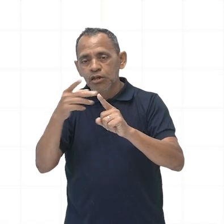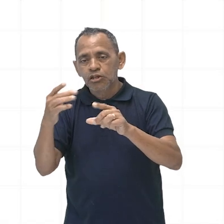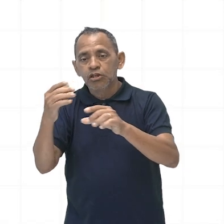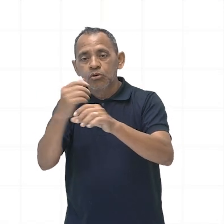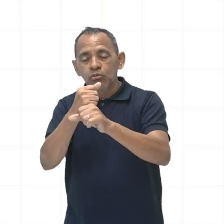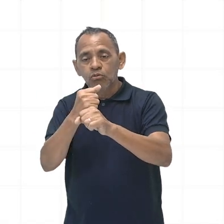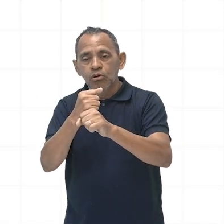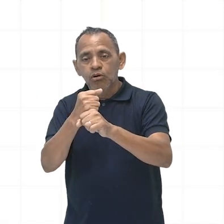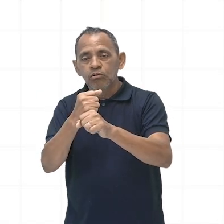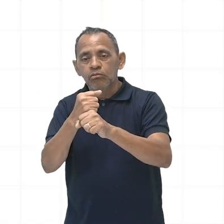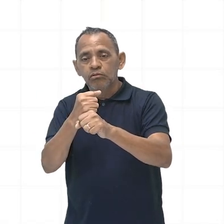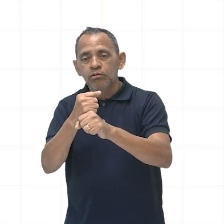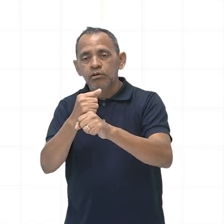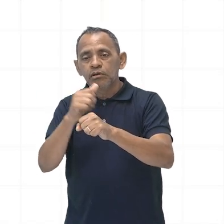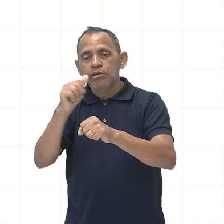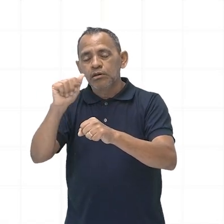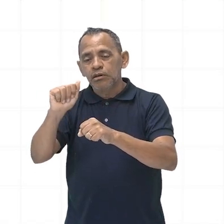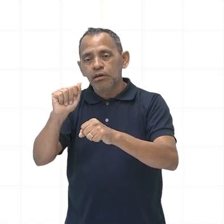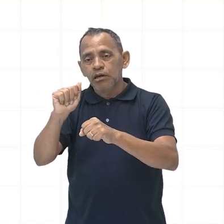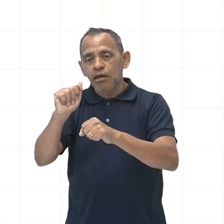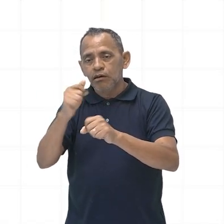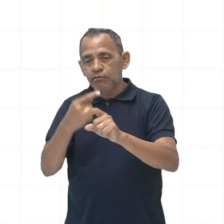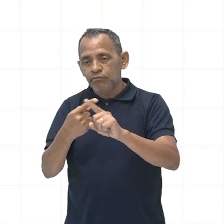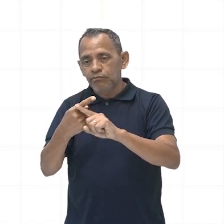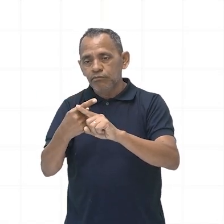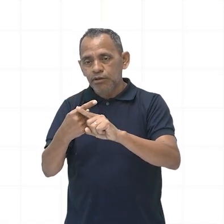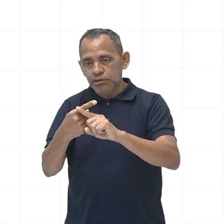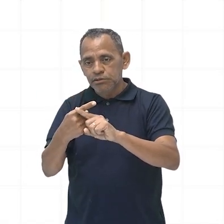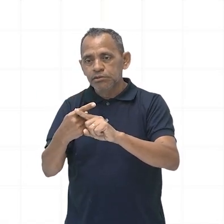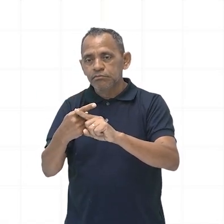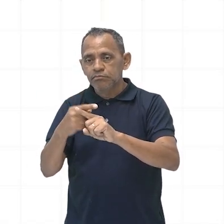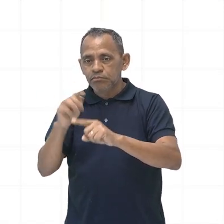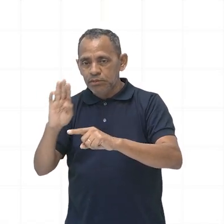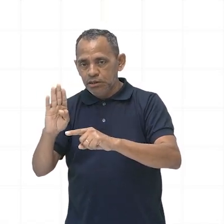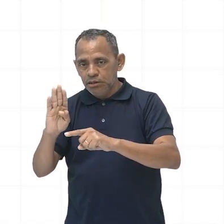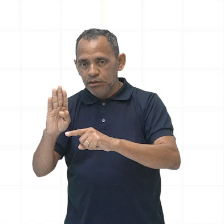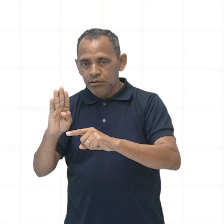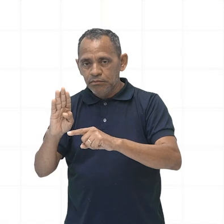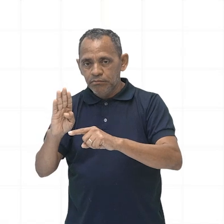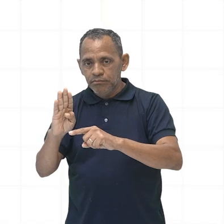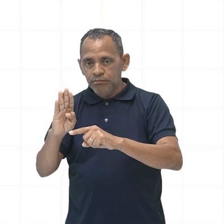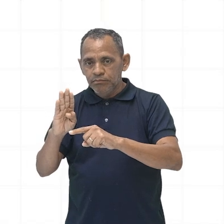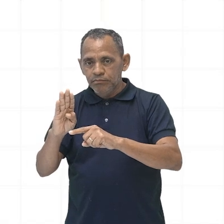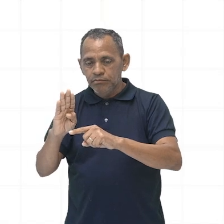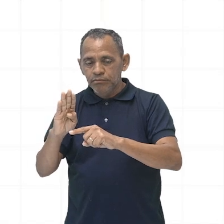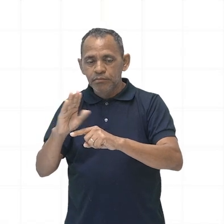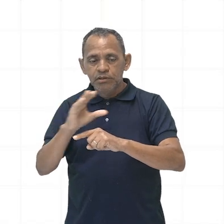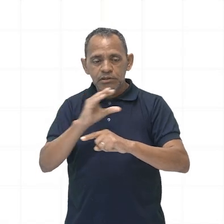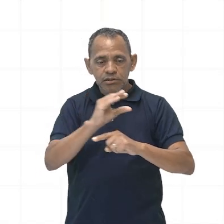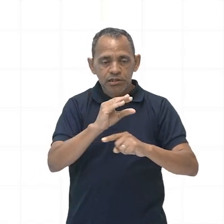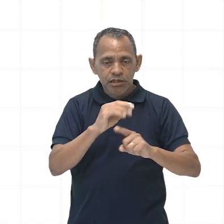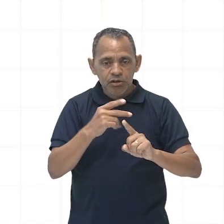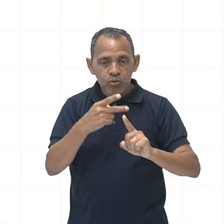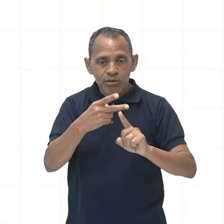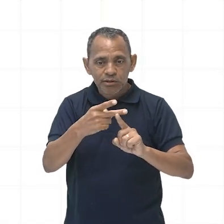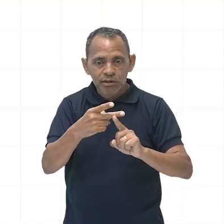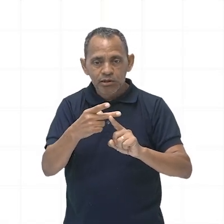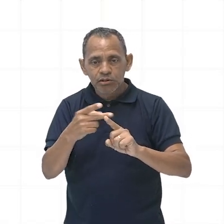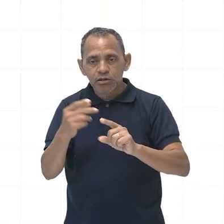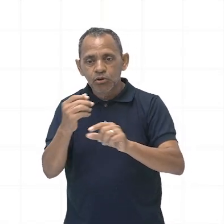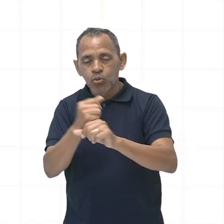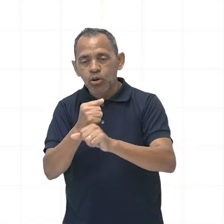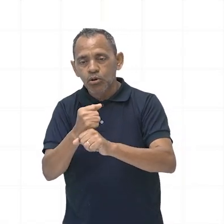igual a A vezes a projeção de B, M. C ao quadrado é